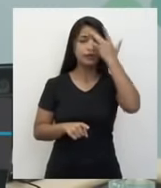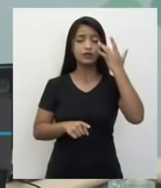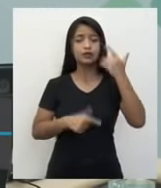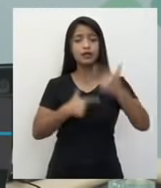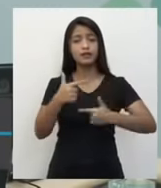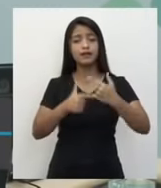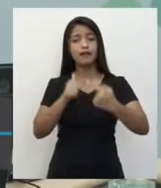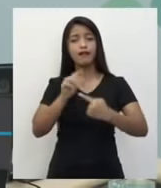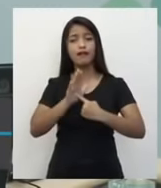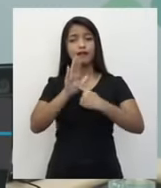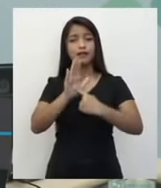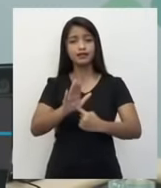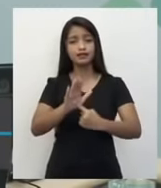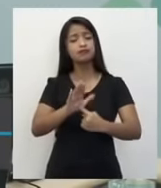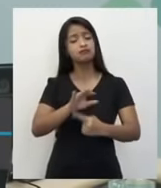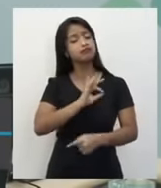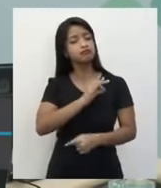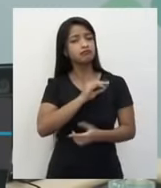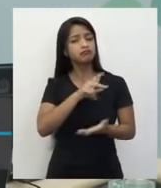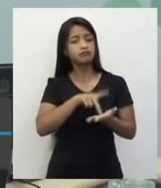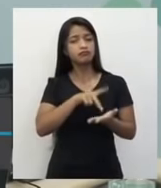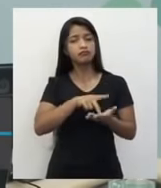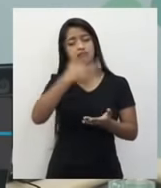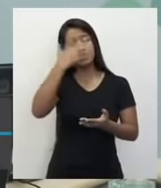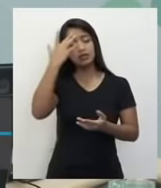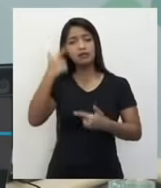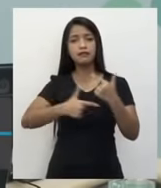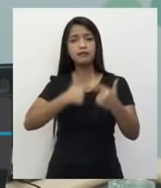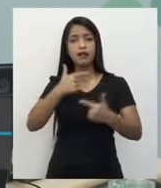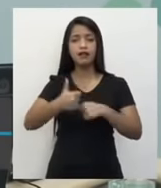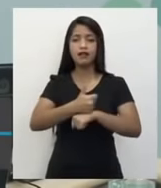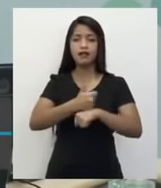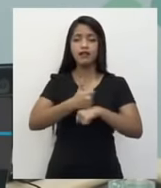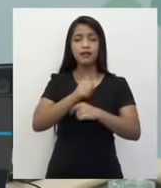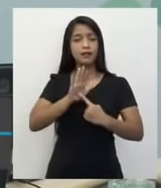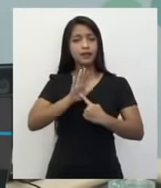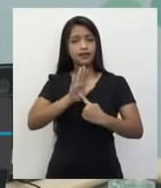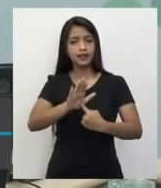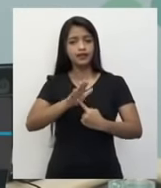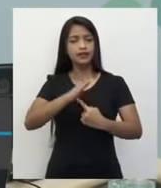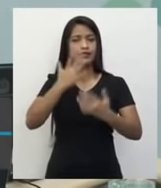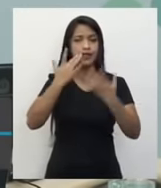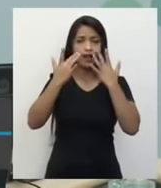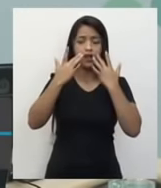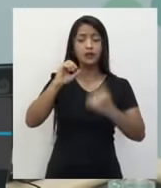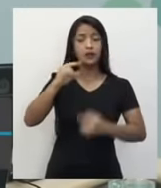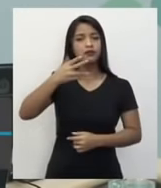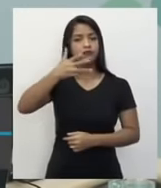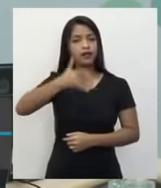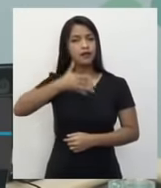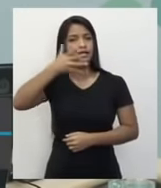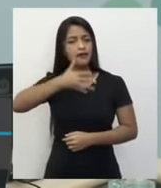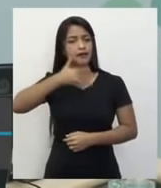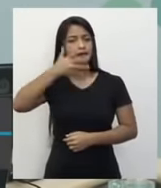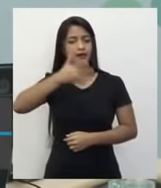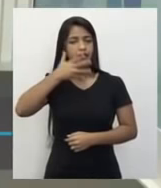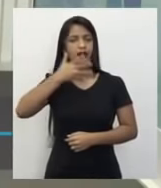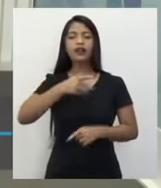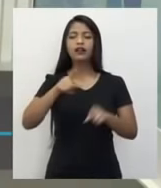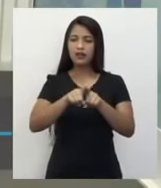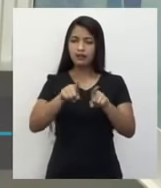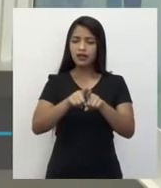apresentador. Realmente, gente, né? O apresentador ou o narrador, né? Às vezes ele aparece fazendo algumas intervenções durante Também a cena. faz